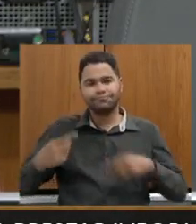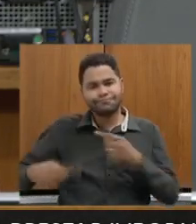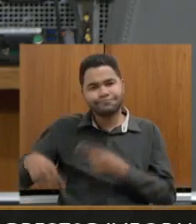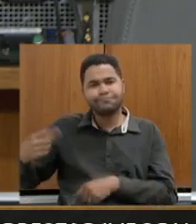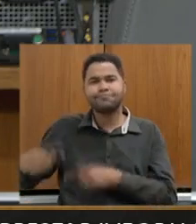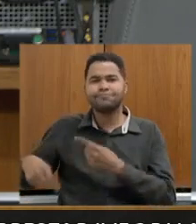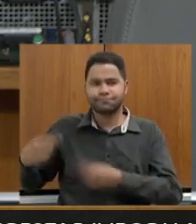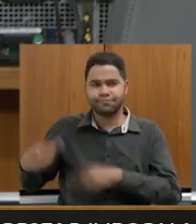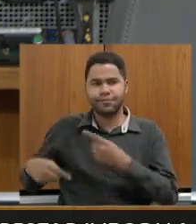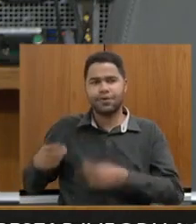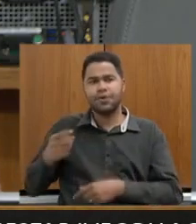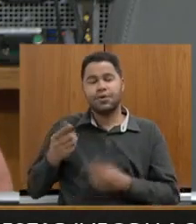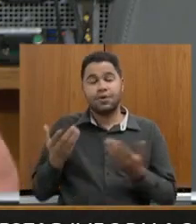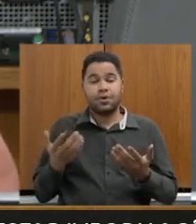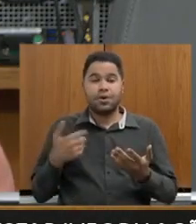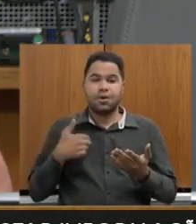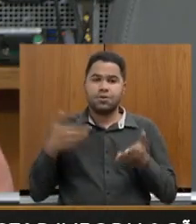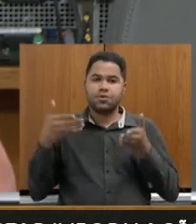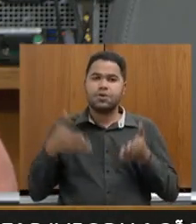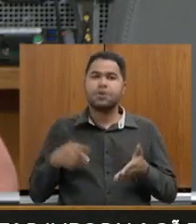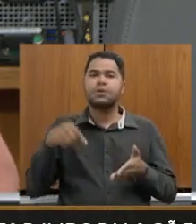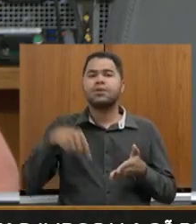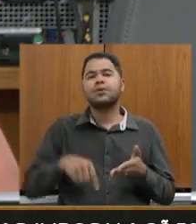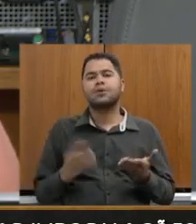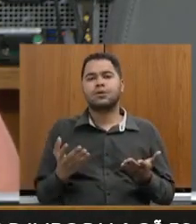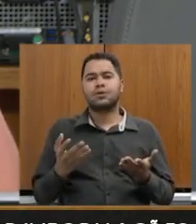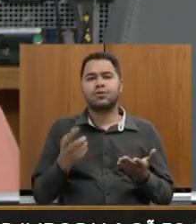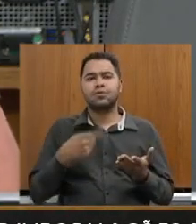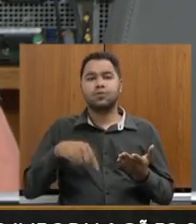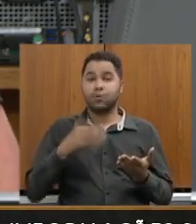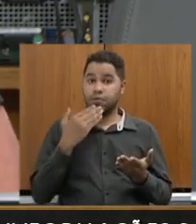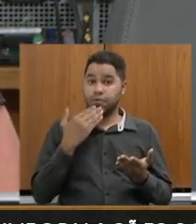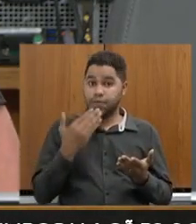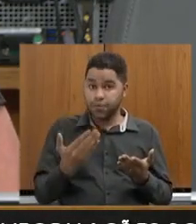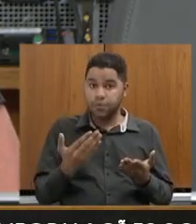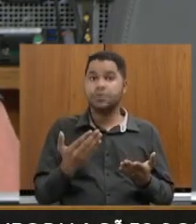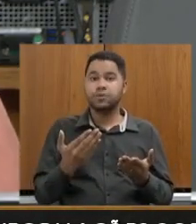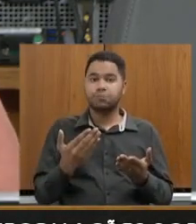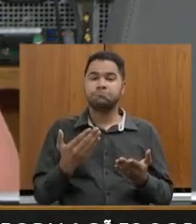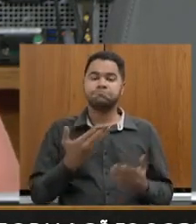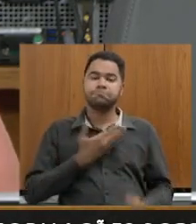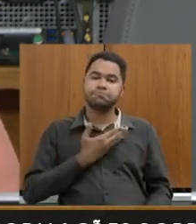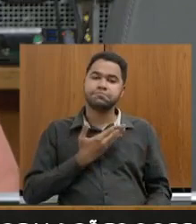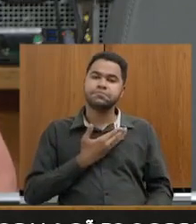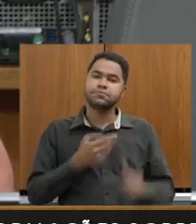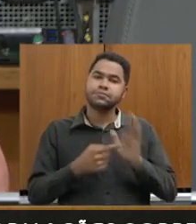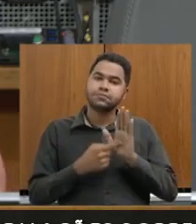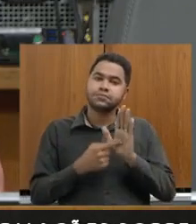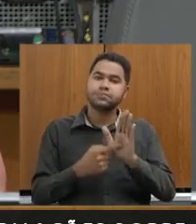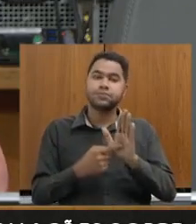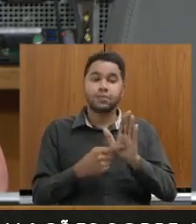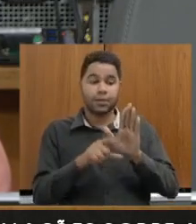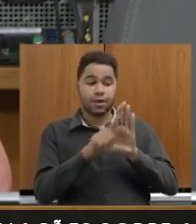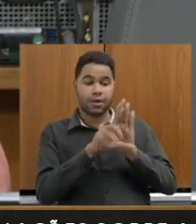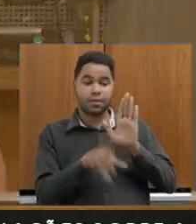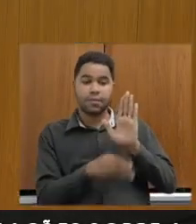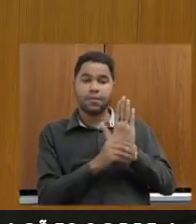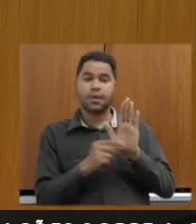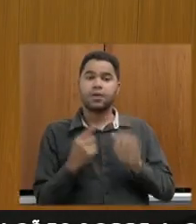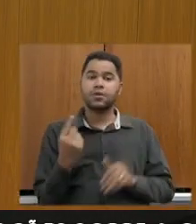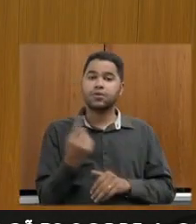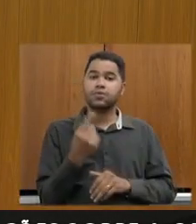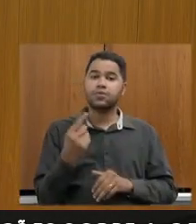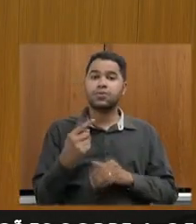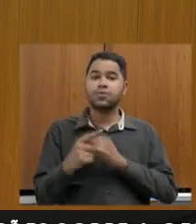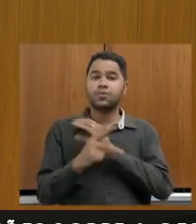né É nós quando eu cheguei aqui nessa casa que a gente ia pedir para que os colegas indicassem emendas individuais para